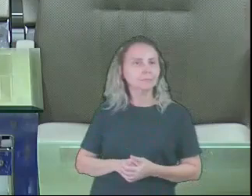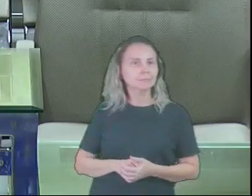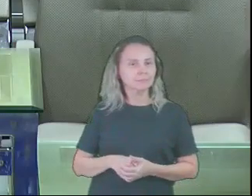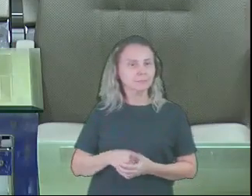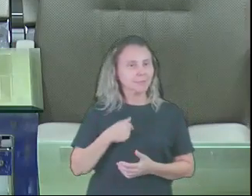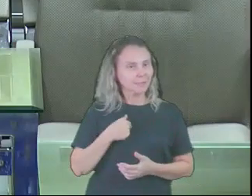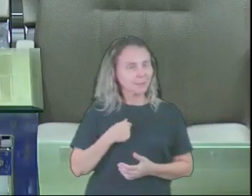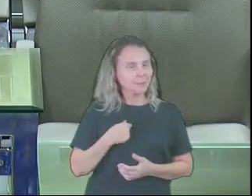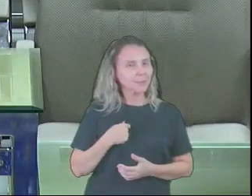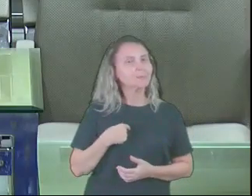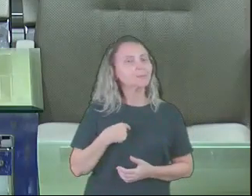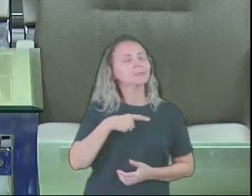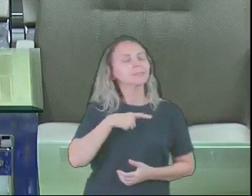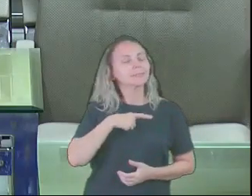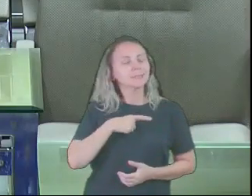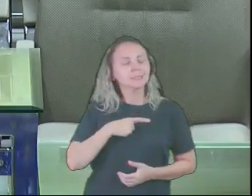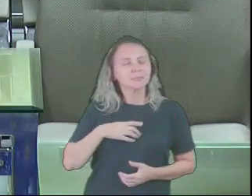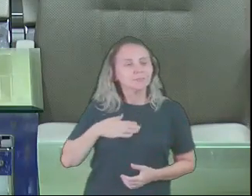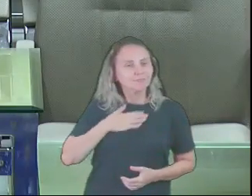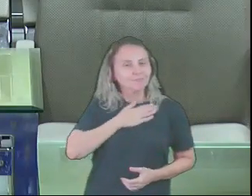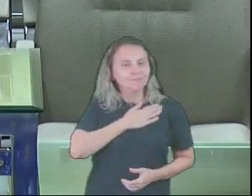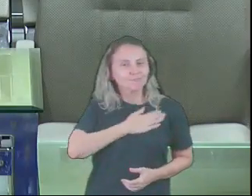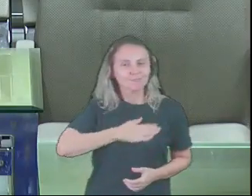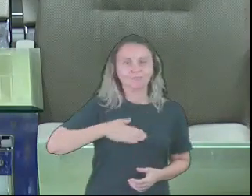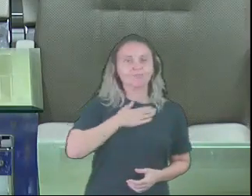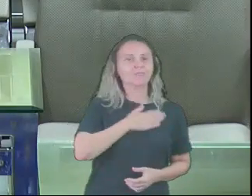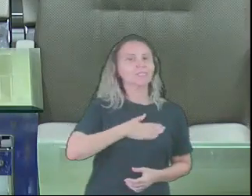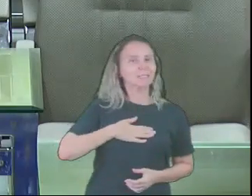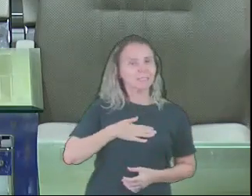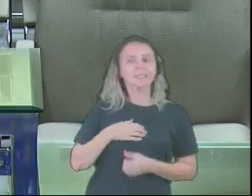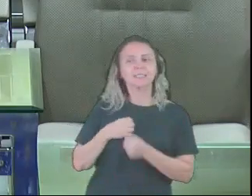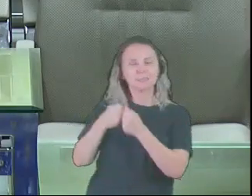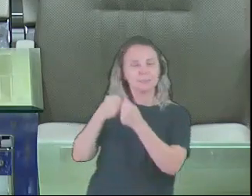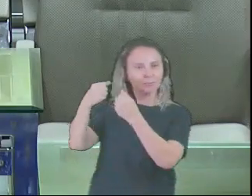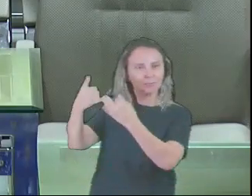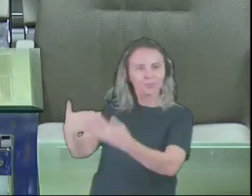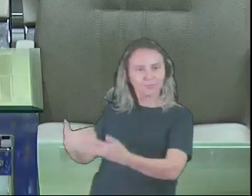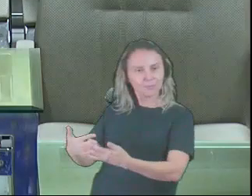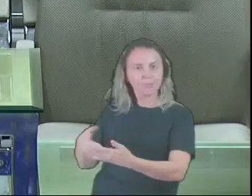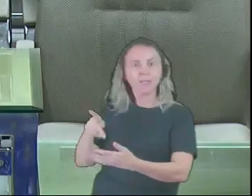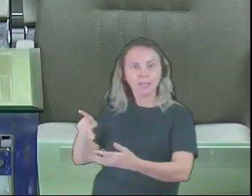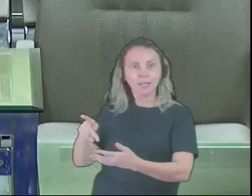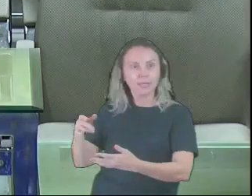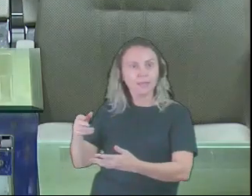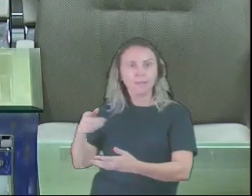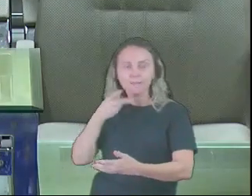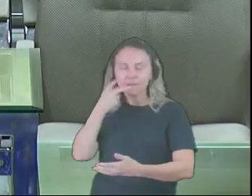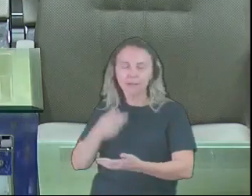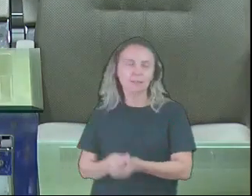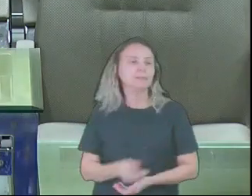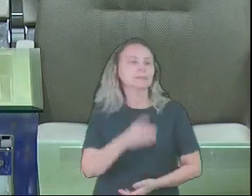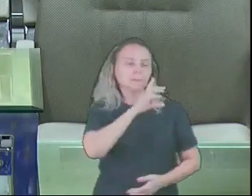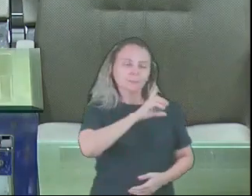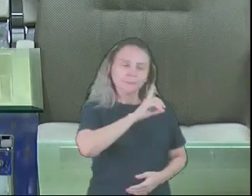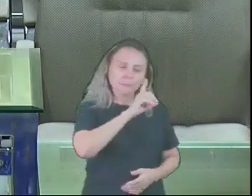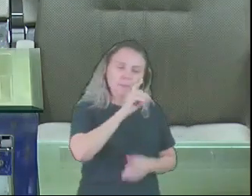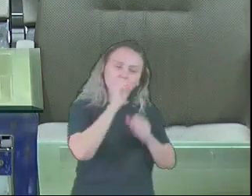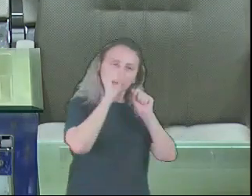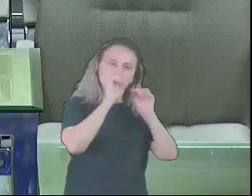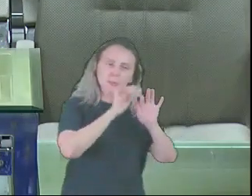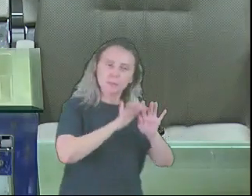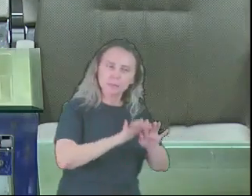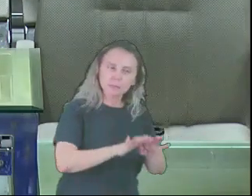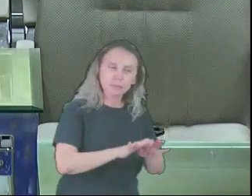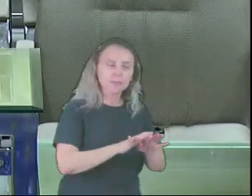e eu tenho o maior prazer de dizer isso para o meu pai e meu pai sempre disse Deus lhe abençoe Vai com Deus que Deus leve em paz